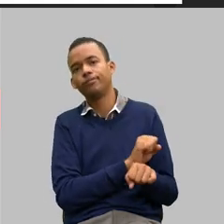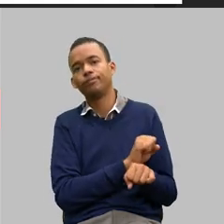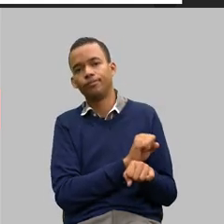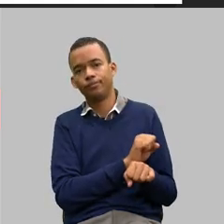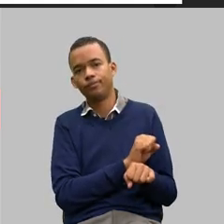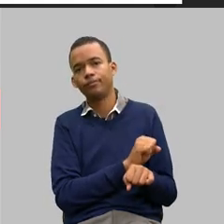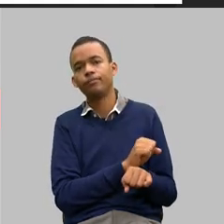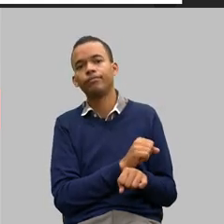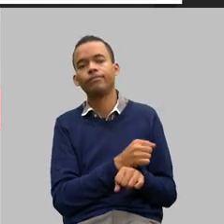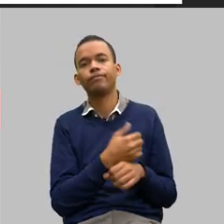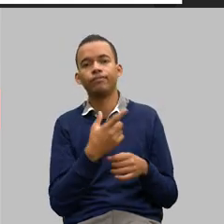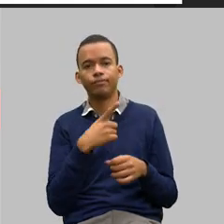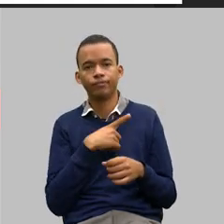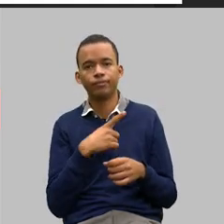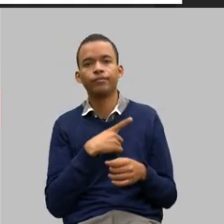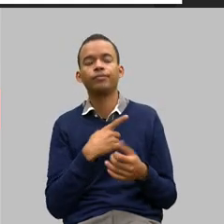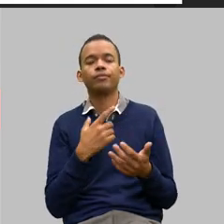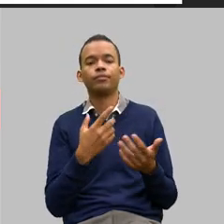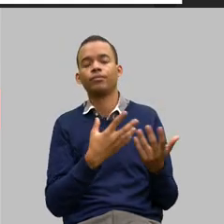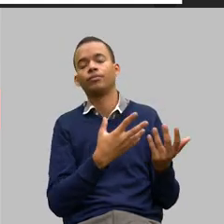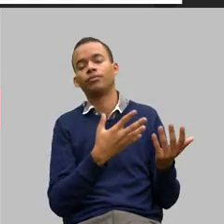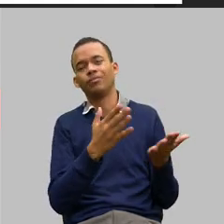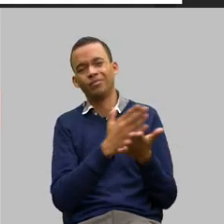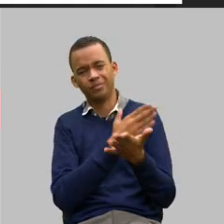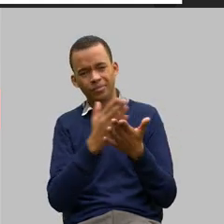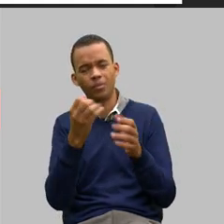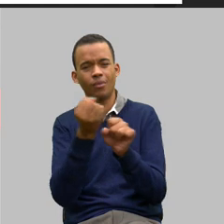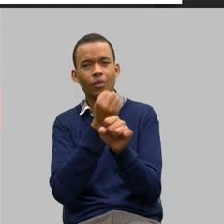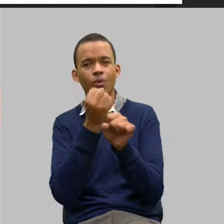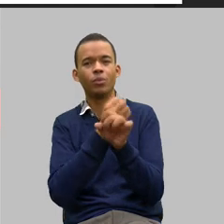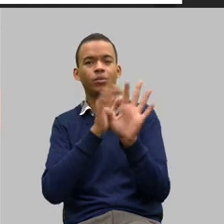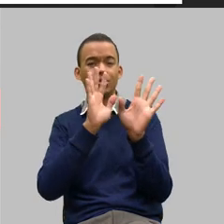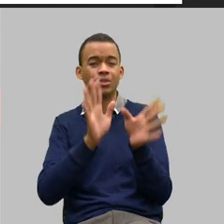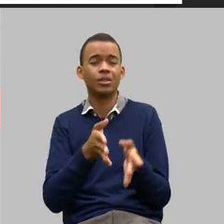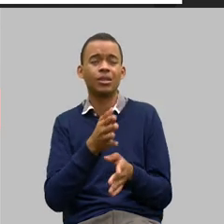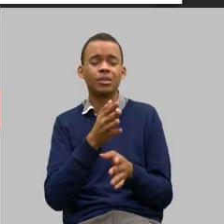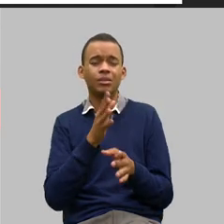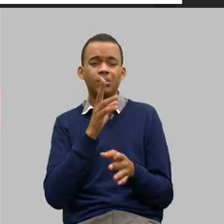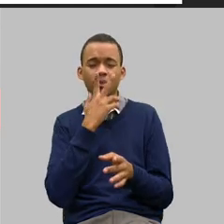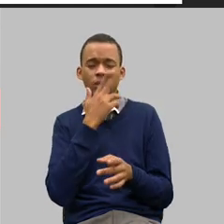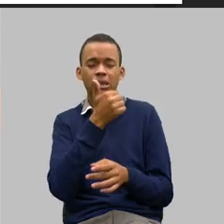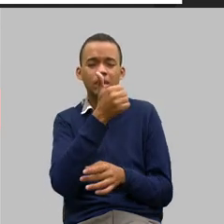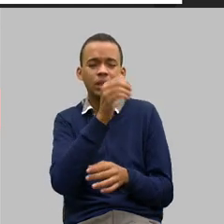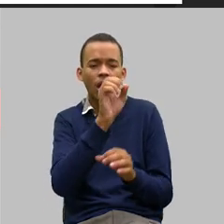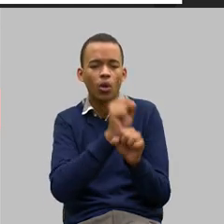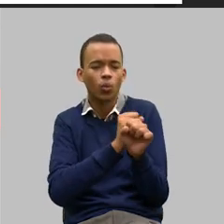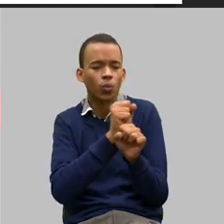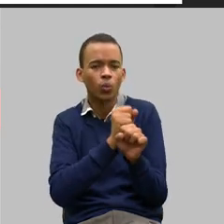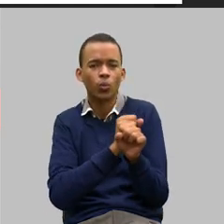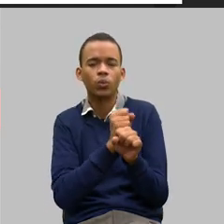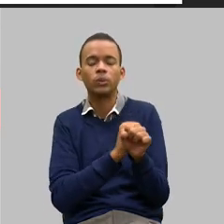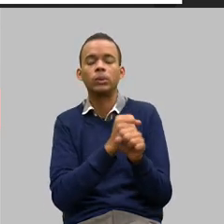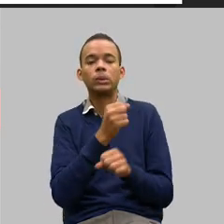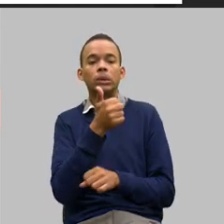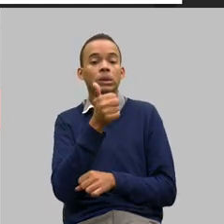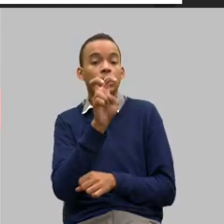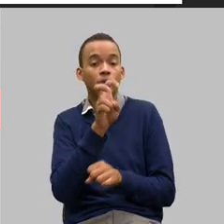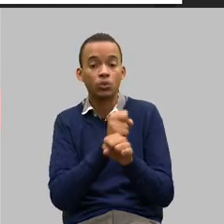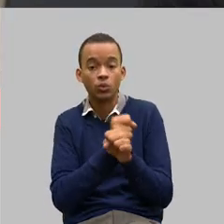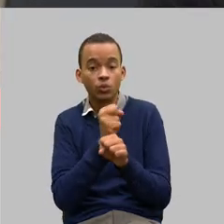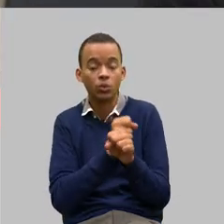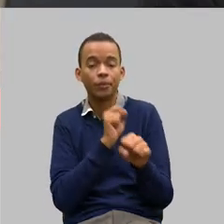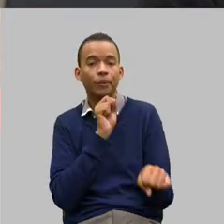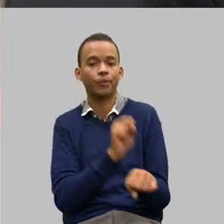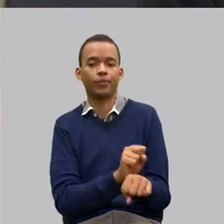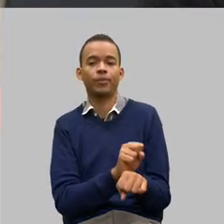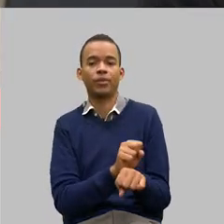a realidade de obras que pararam né há mais de 10 quase 15 anos né em alguns casos e o desafio